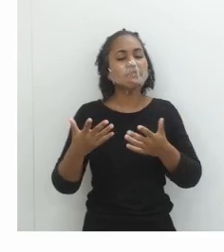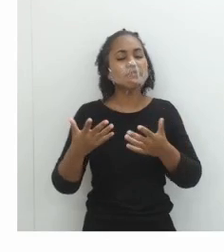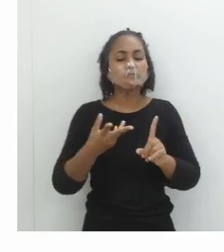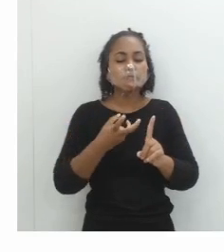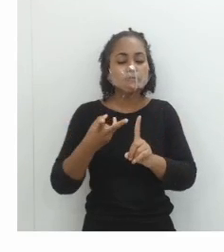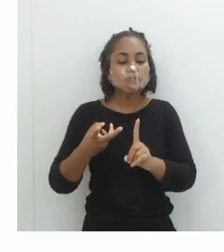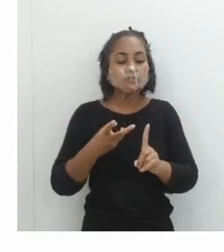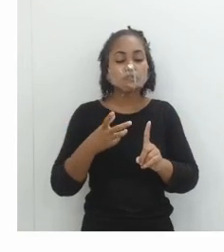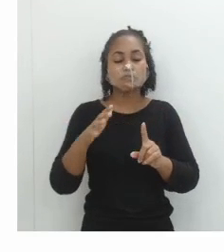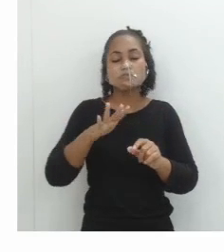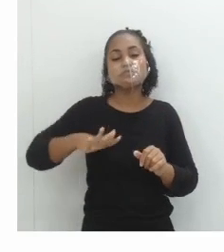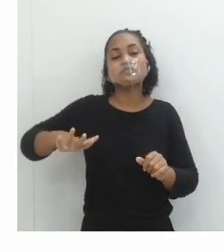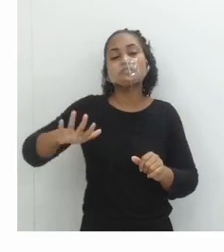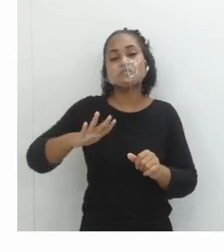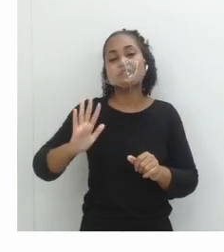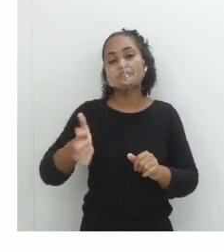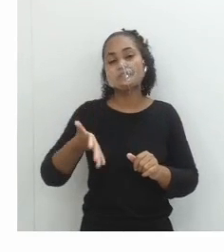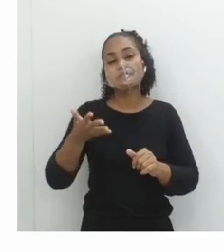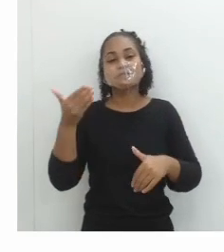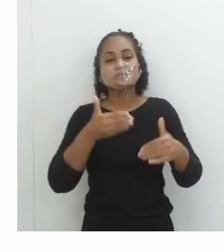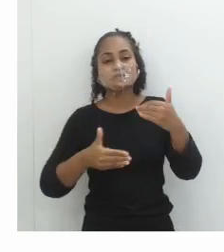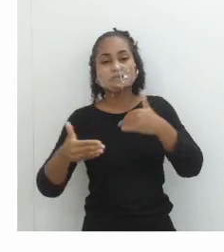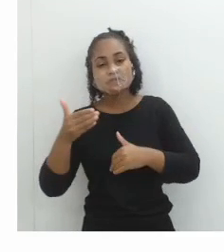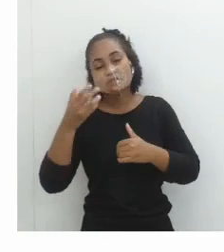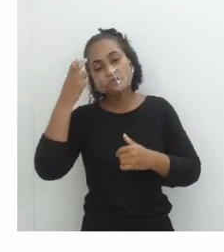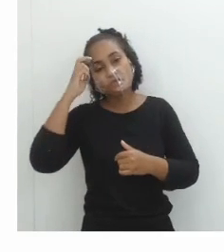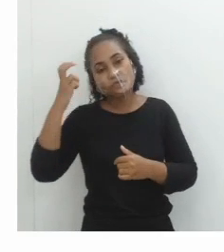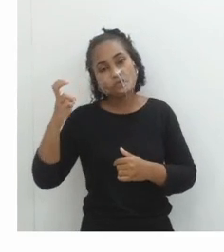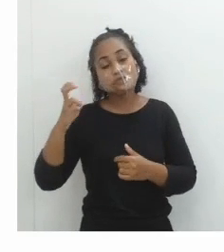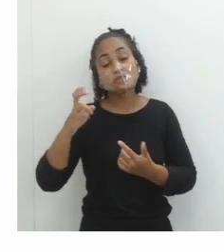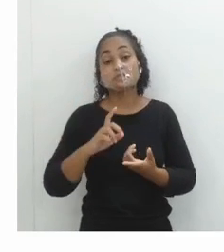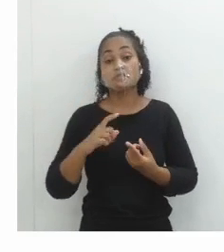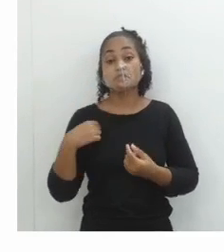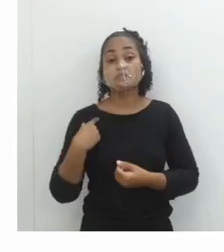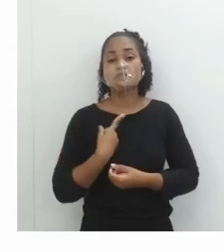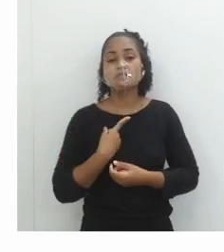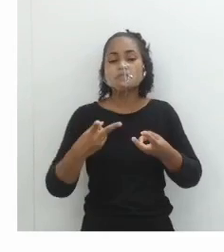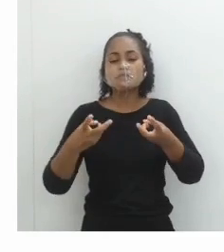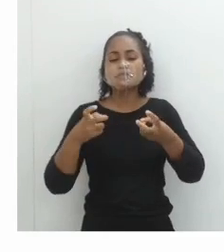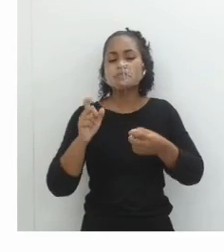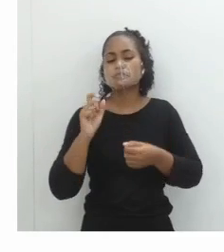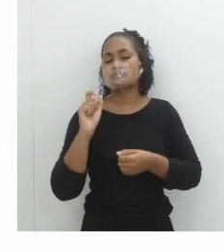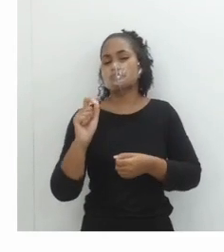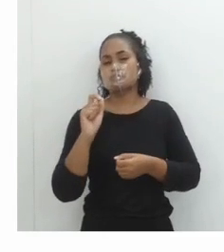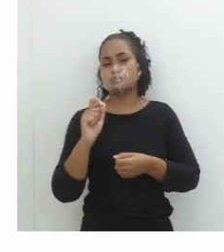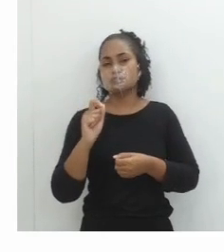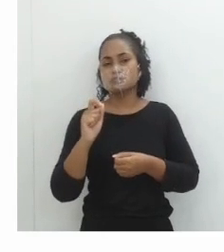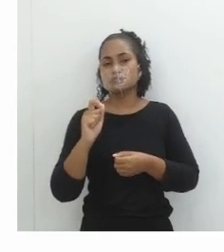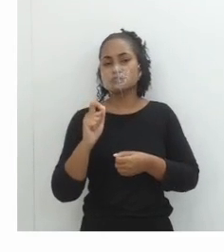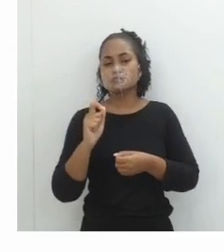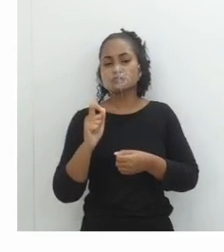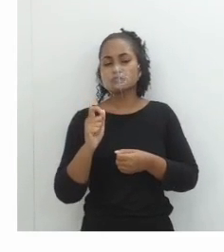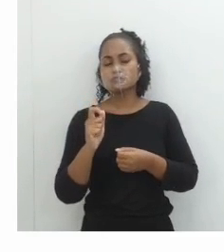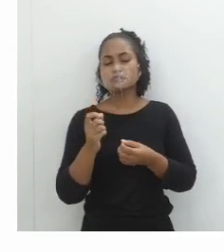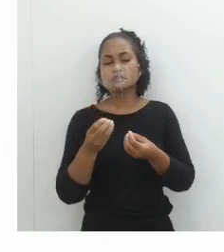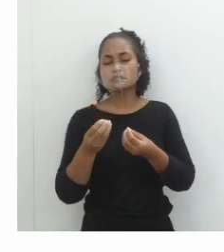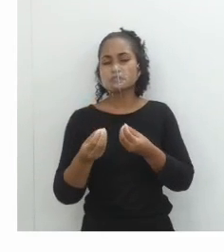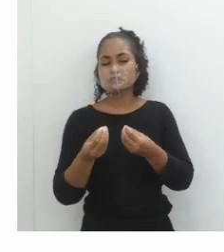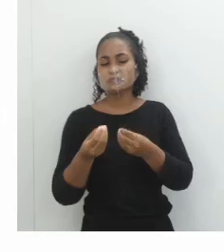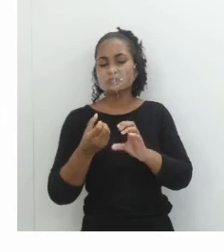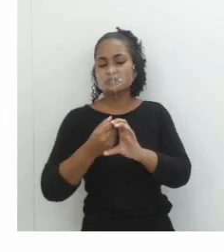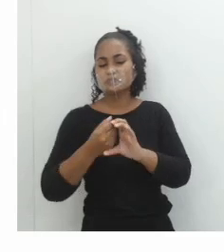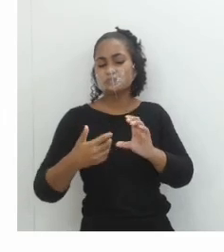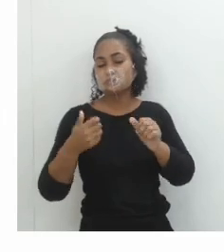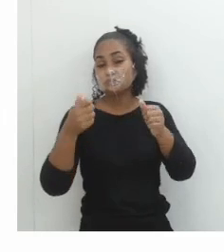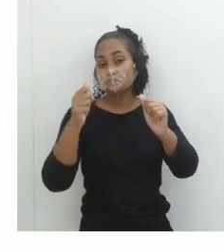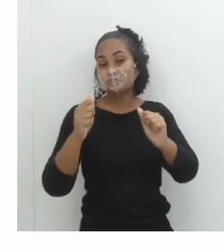no aspecto geral, como nós não participamos daquela cultura, nós vemos como de um parâmetro artístico. Mas